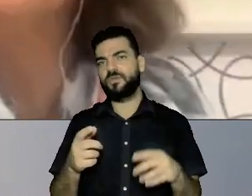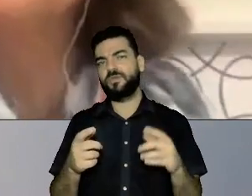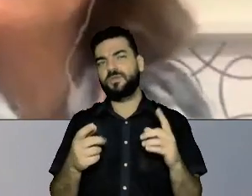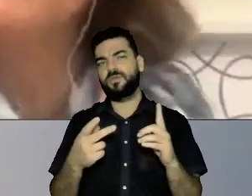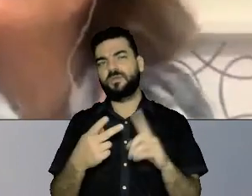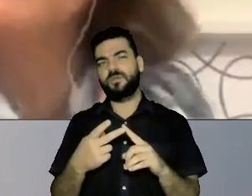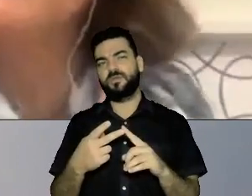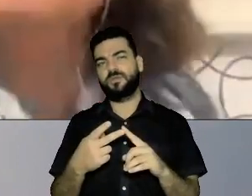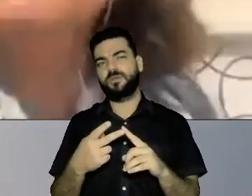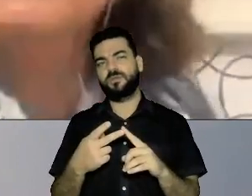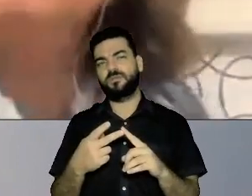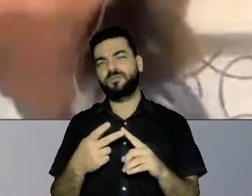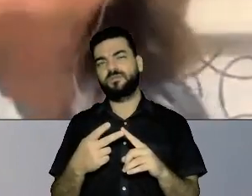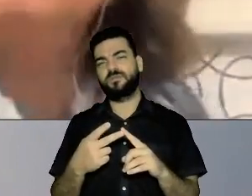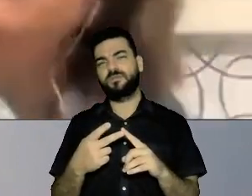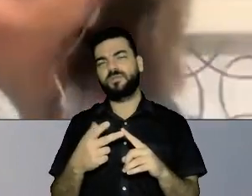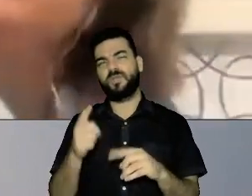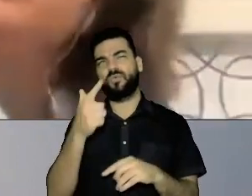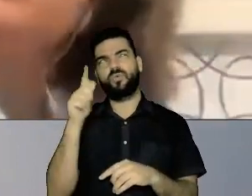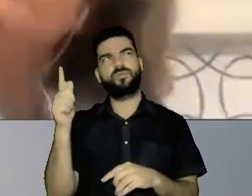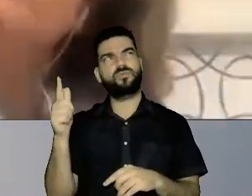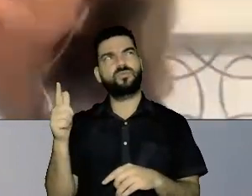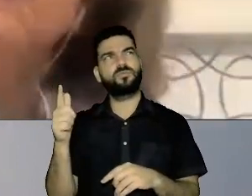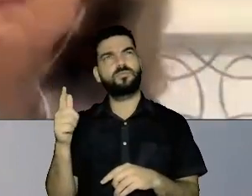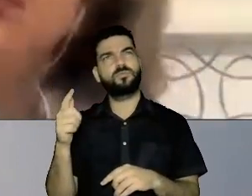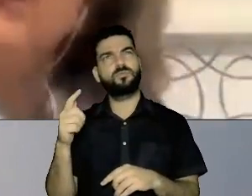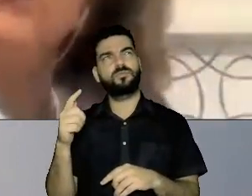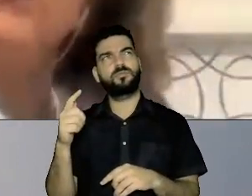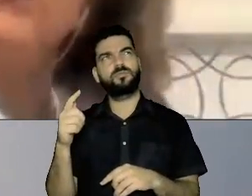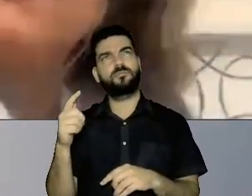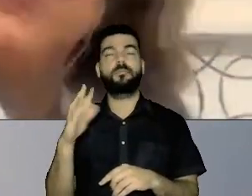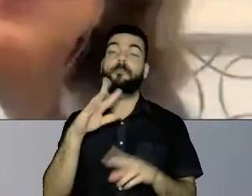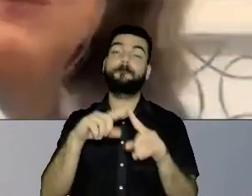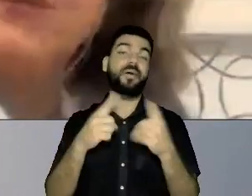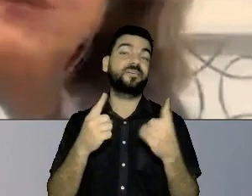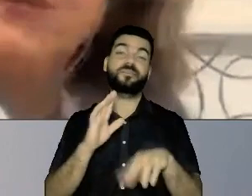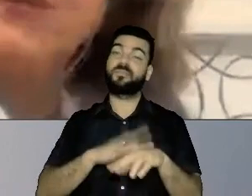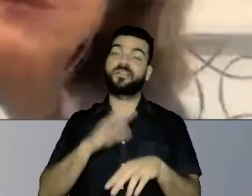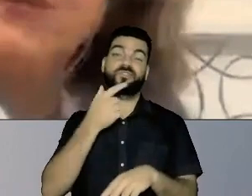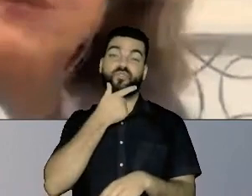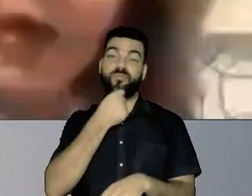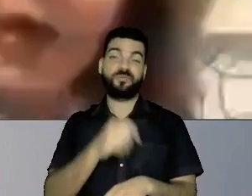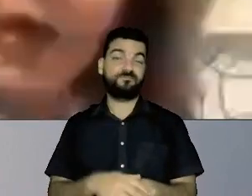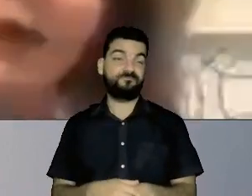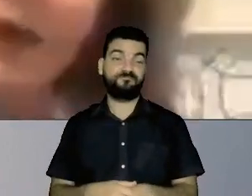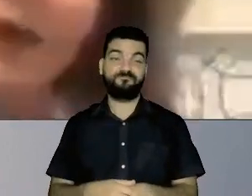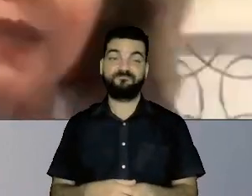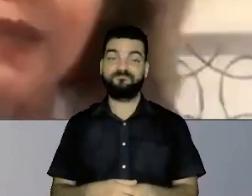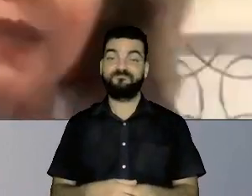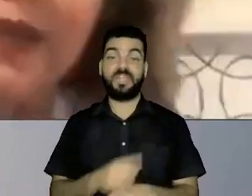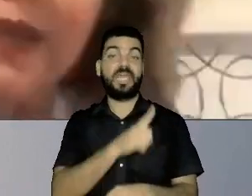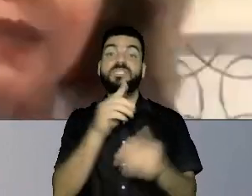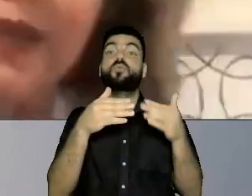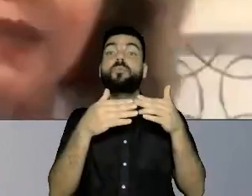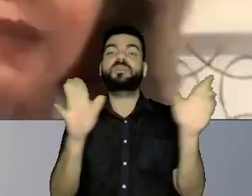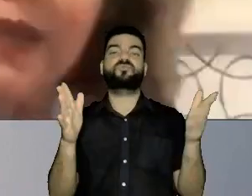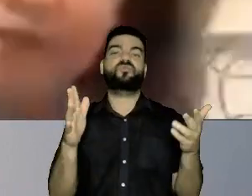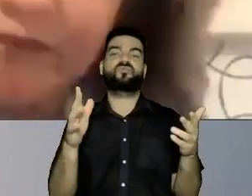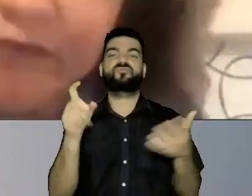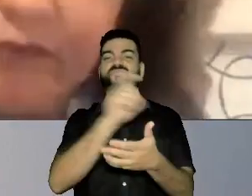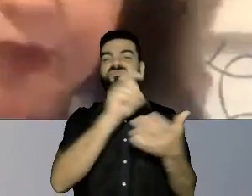vários outros, sempre a gente, porque eles começaram